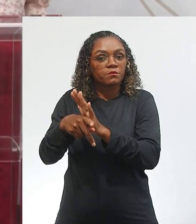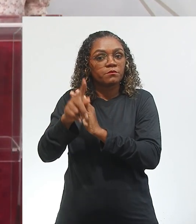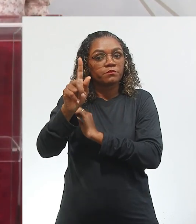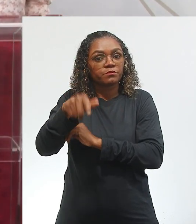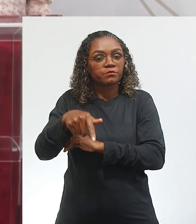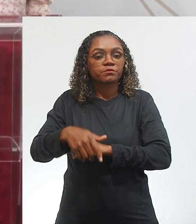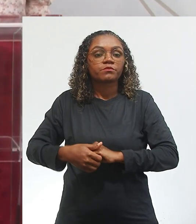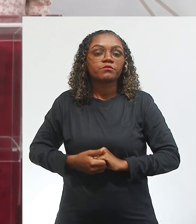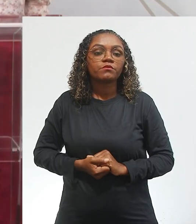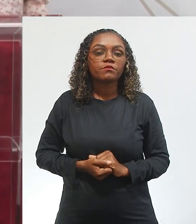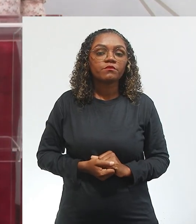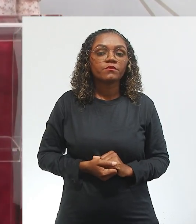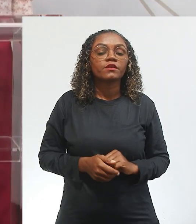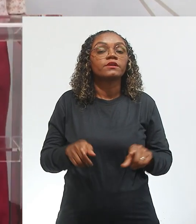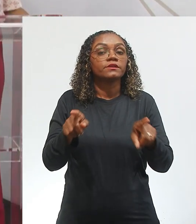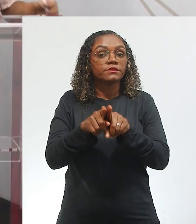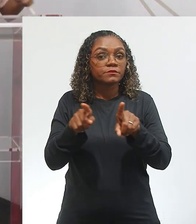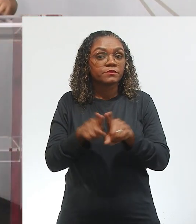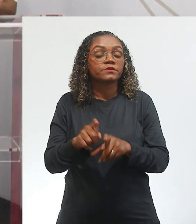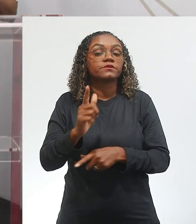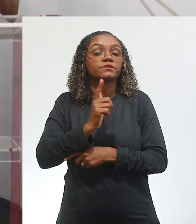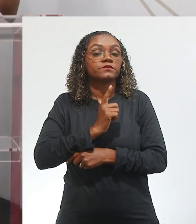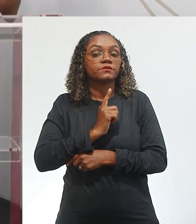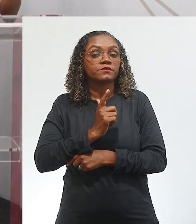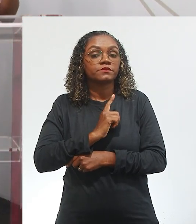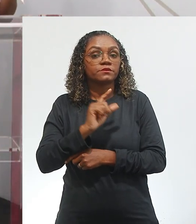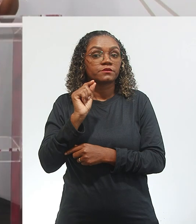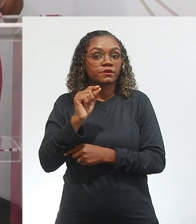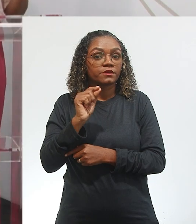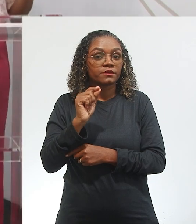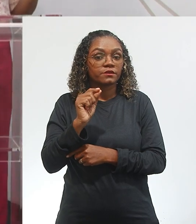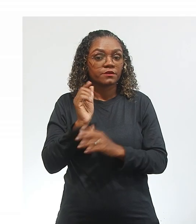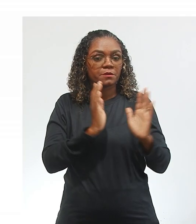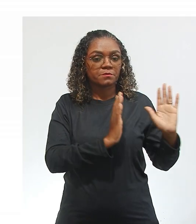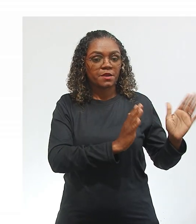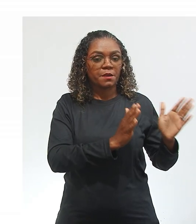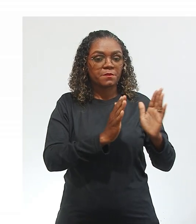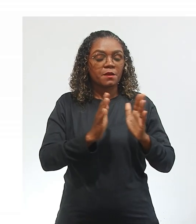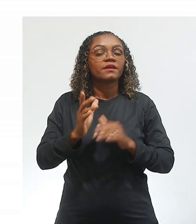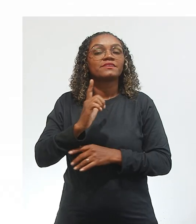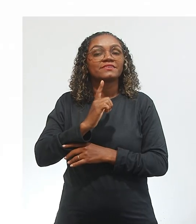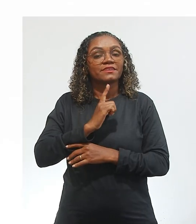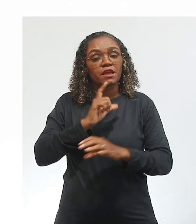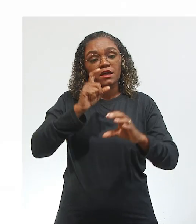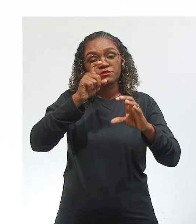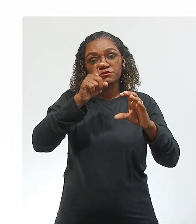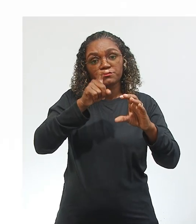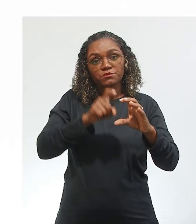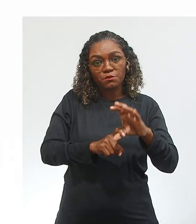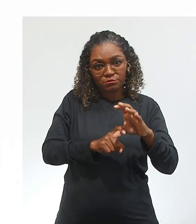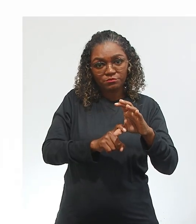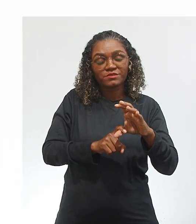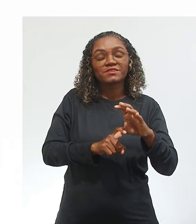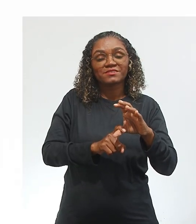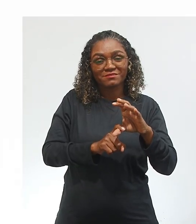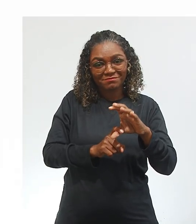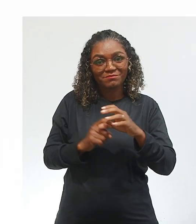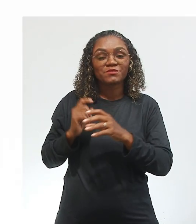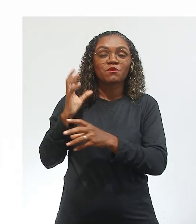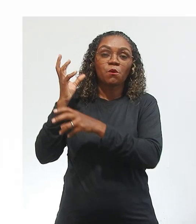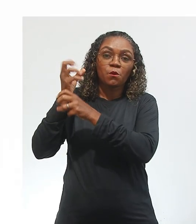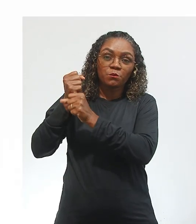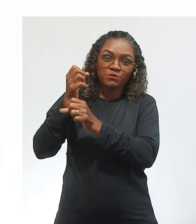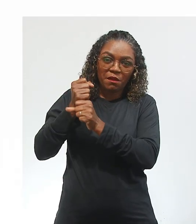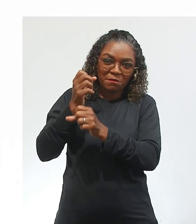real. Ok, temos também nesse processo contábil as contas contábeis, Quais seriam